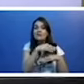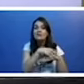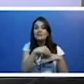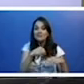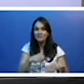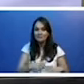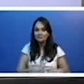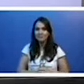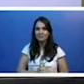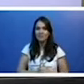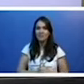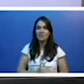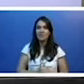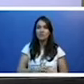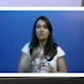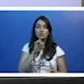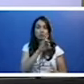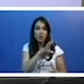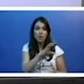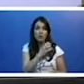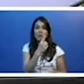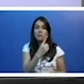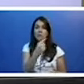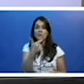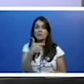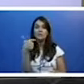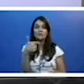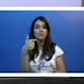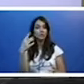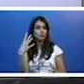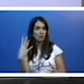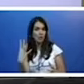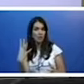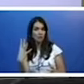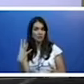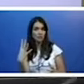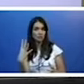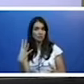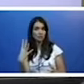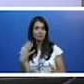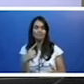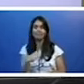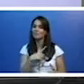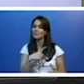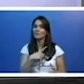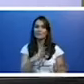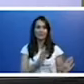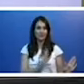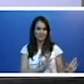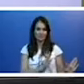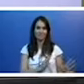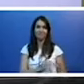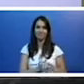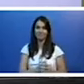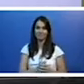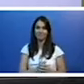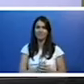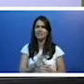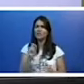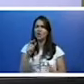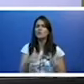1.224 das residências consultadas não tinham algum animal. Isso aí